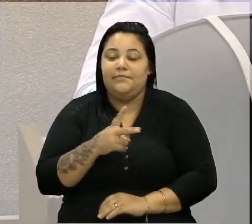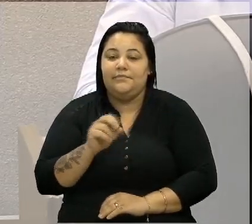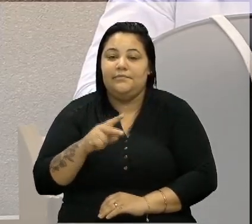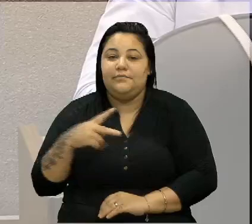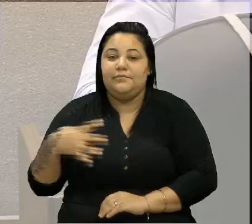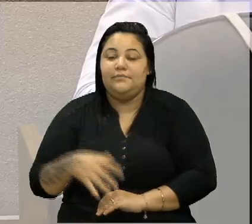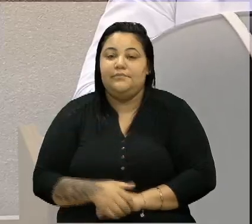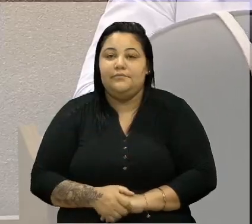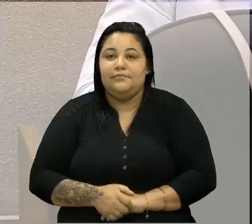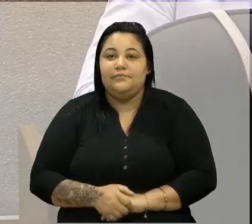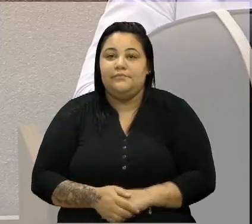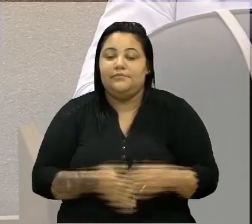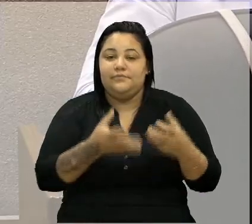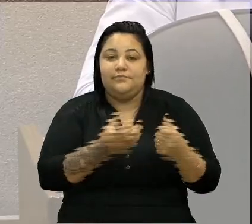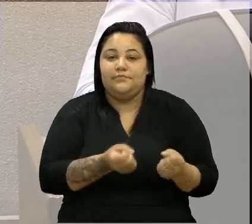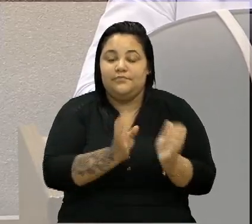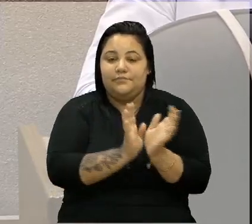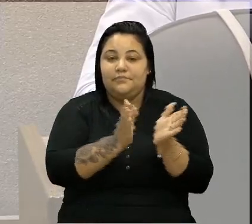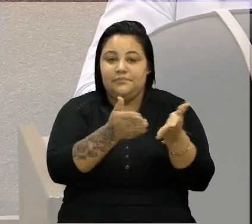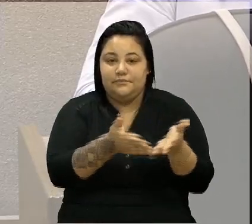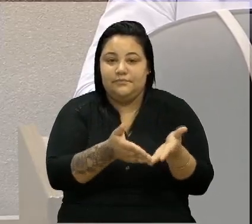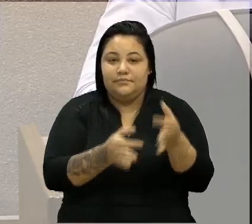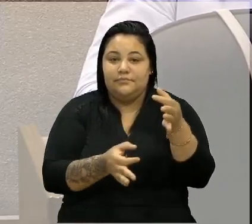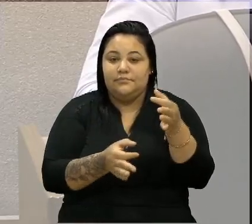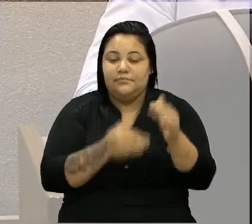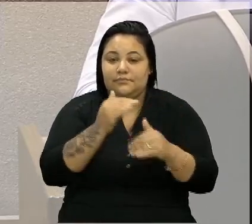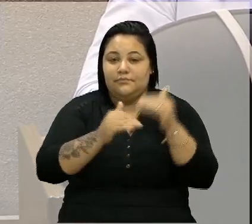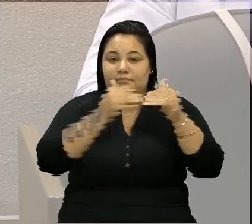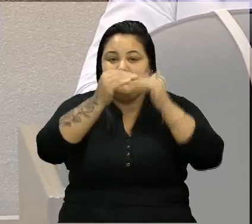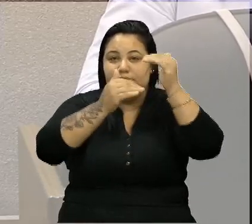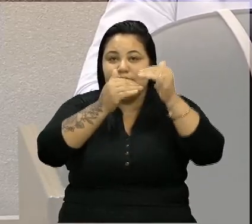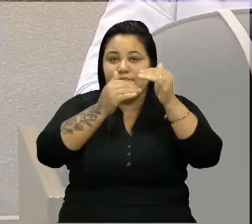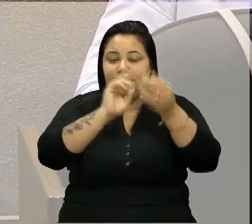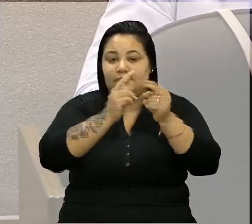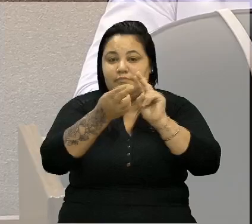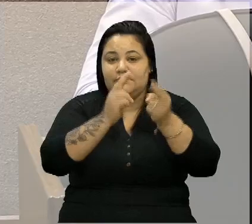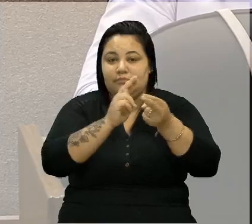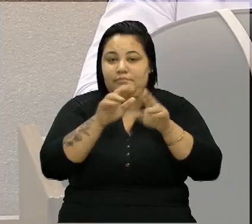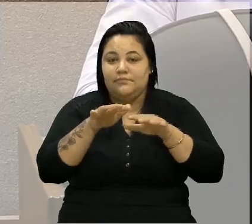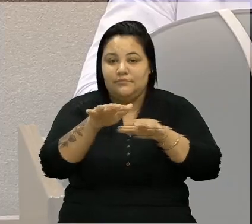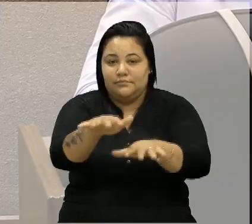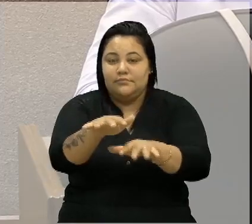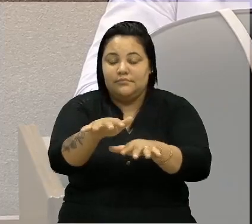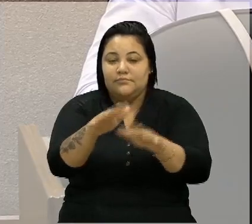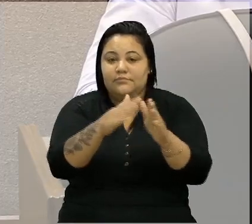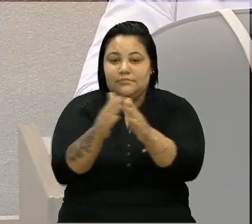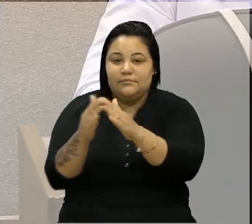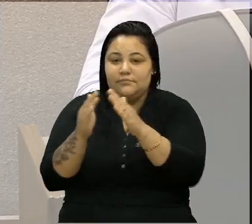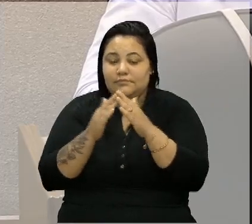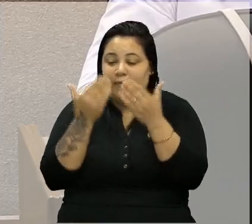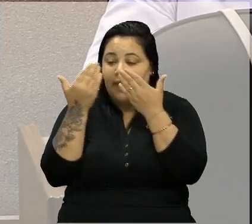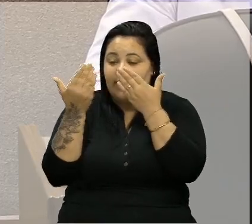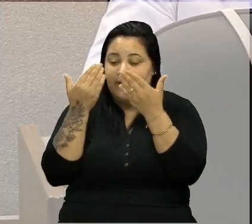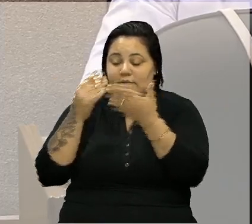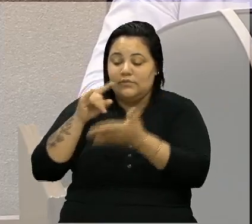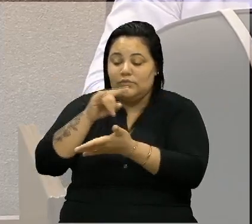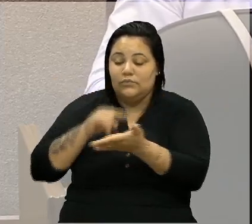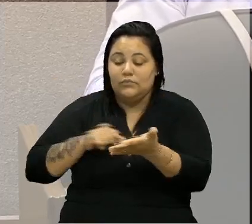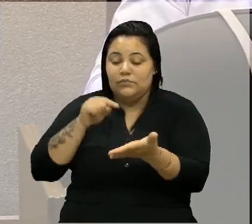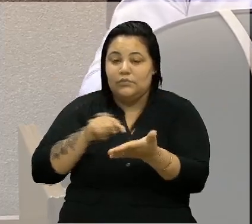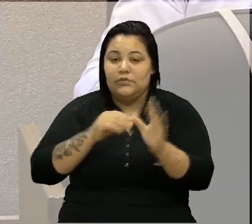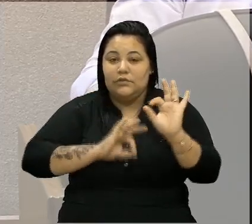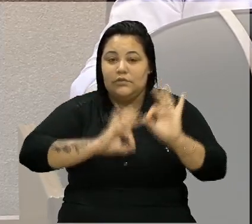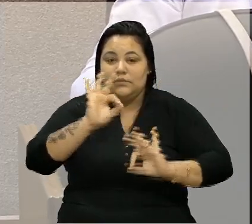172/2024. Recebe esta Comissão de Desenvolvimento Urbano, Transporte e Habitação para análise e parecer projeto de